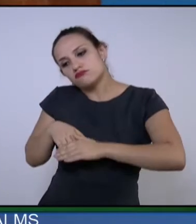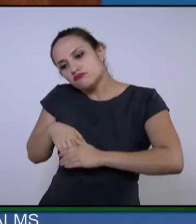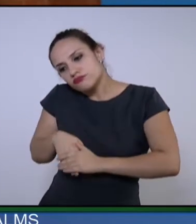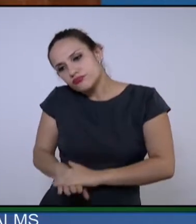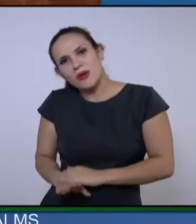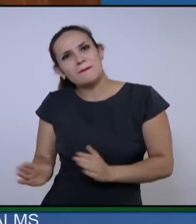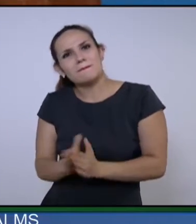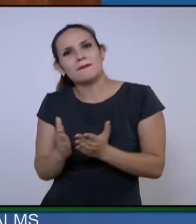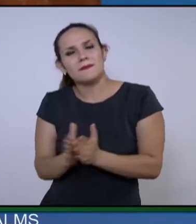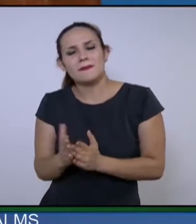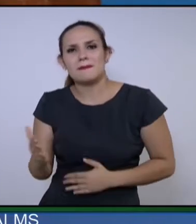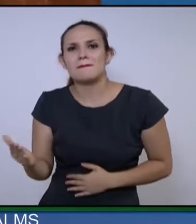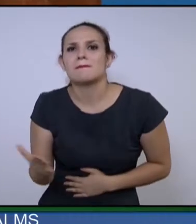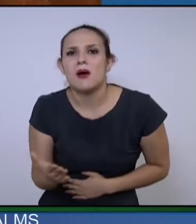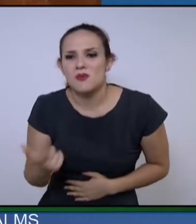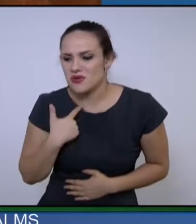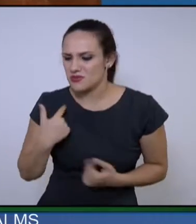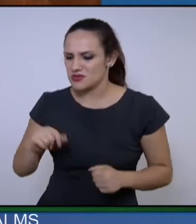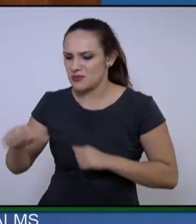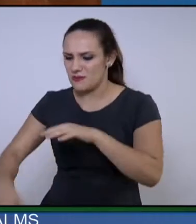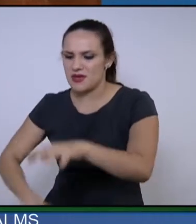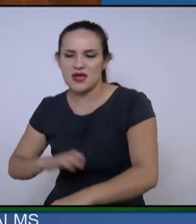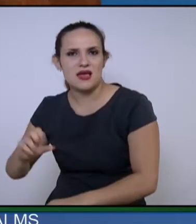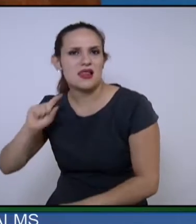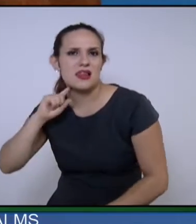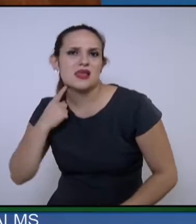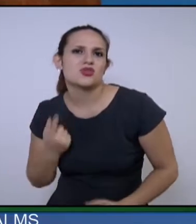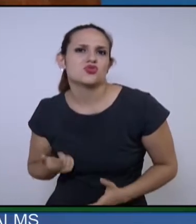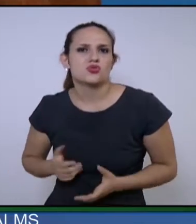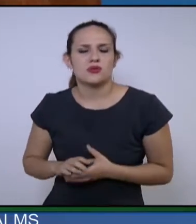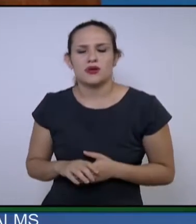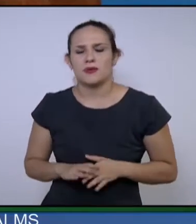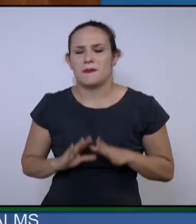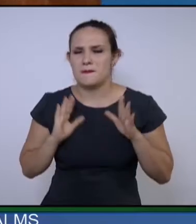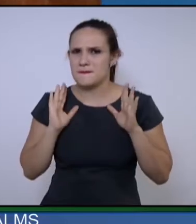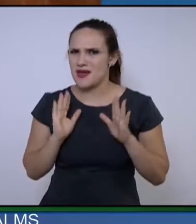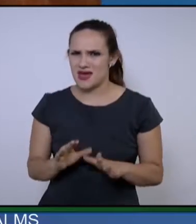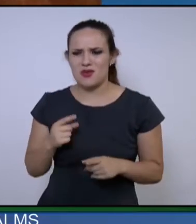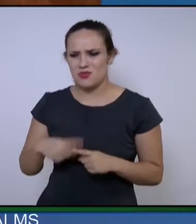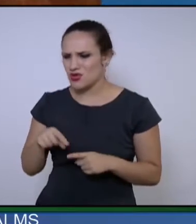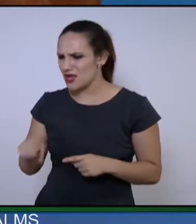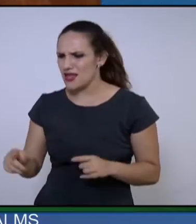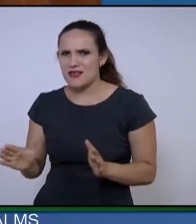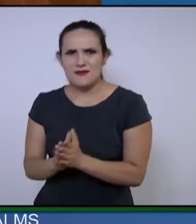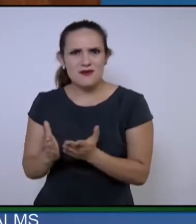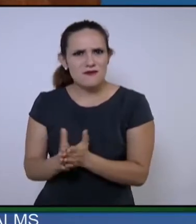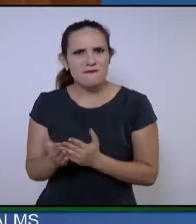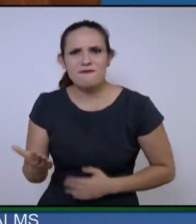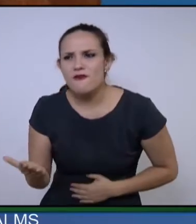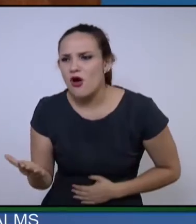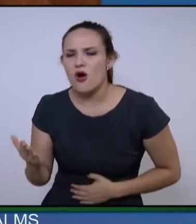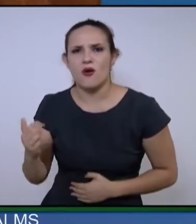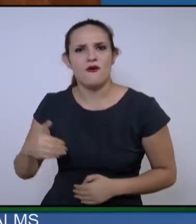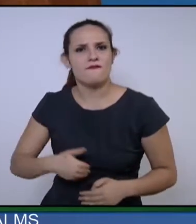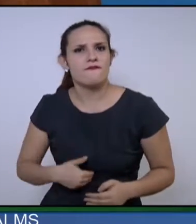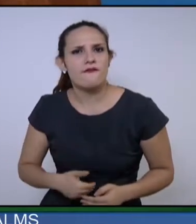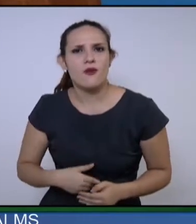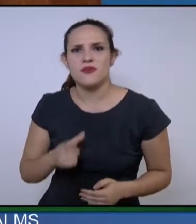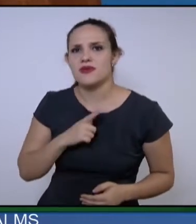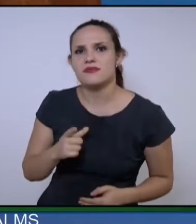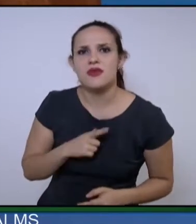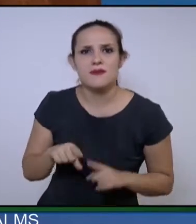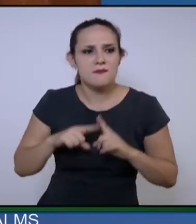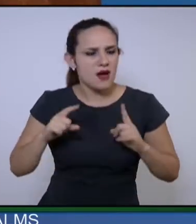sobreviver catando restos e lixos. E aquele que está recolhido no sistema prisional, que cometeu grave crime, como esse caso